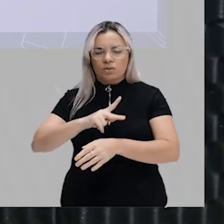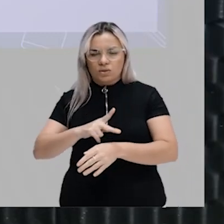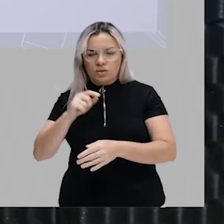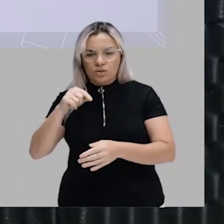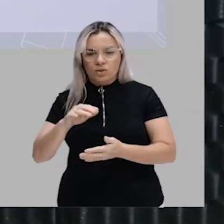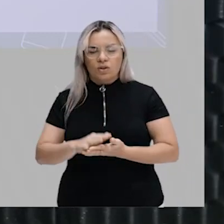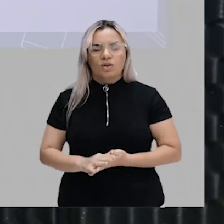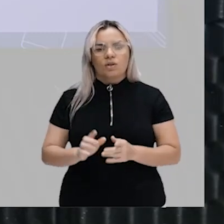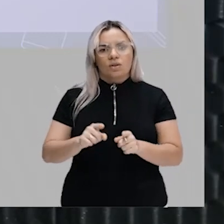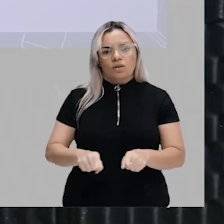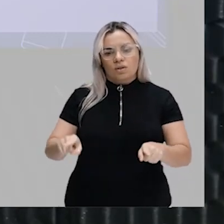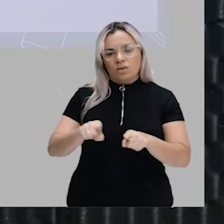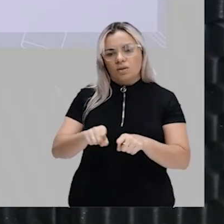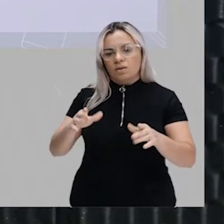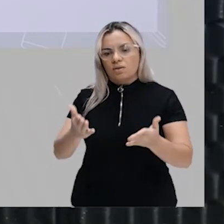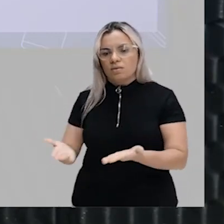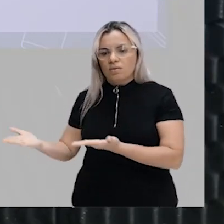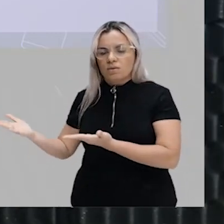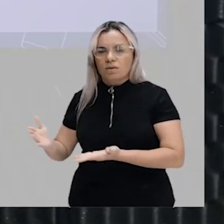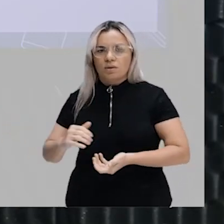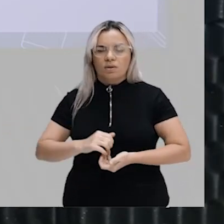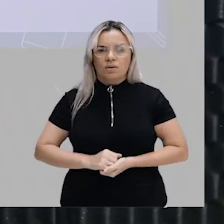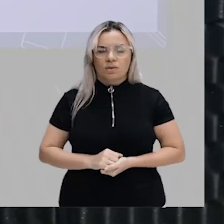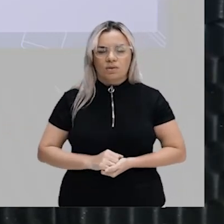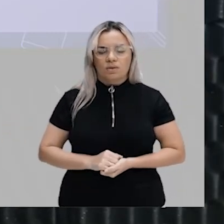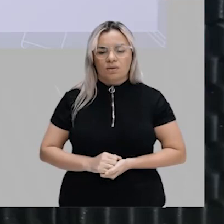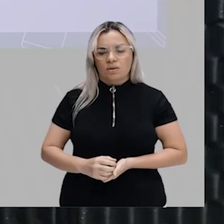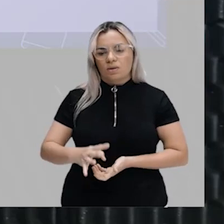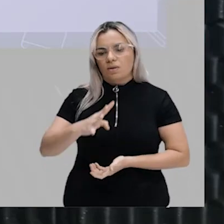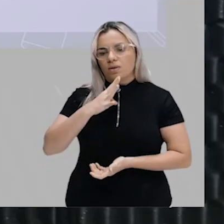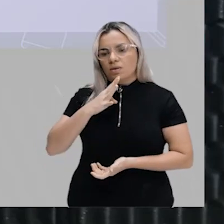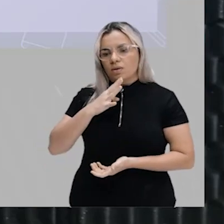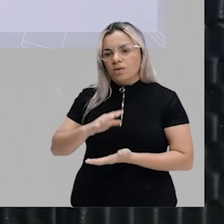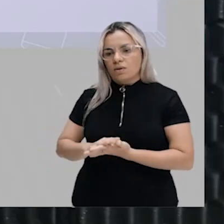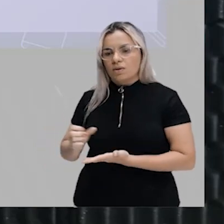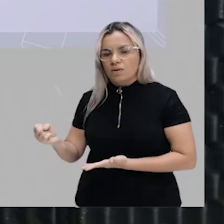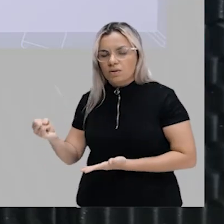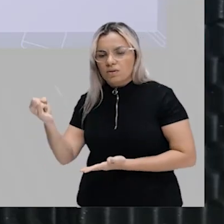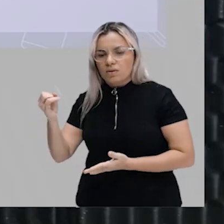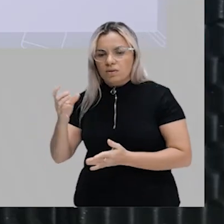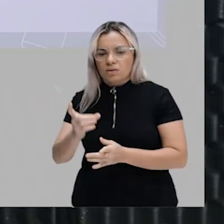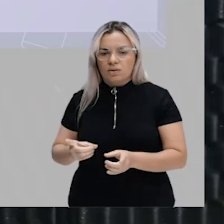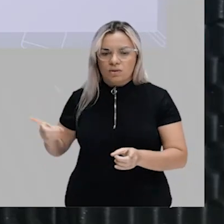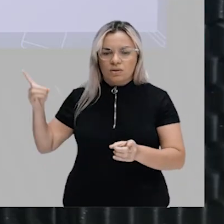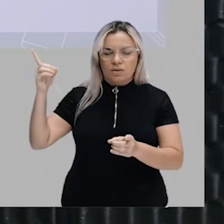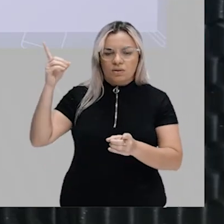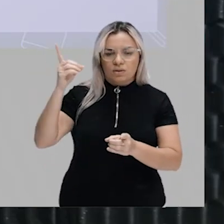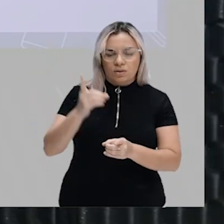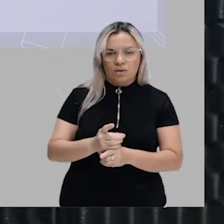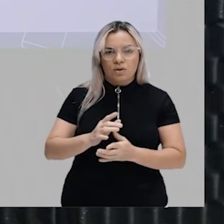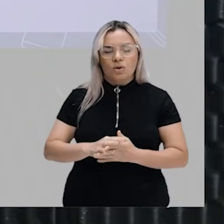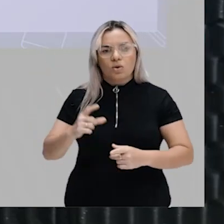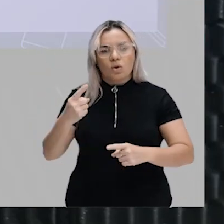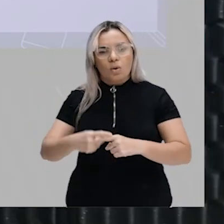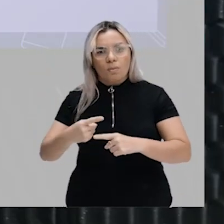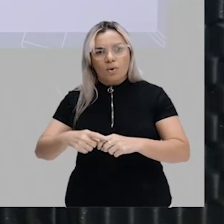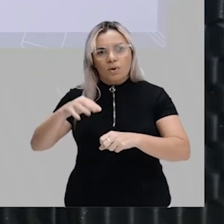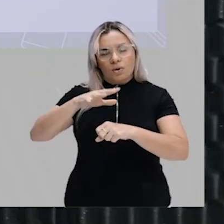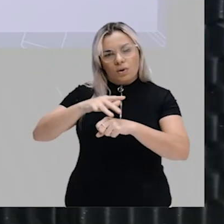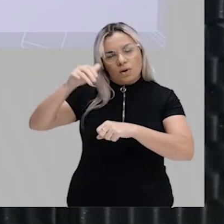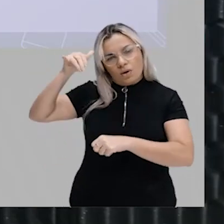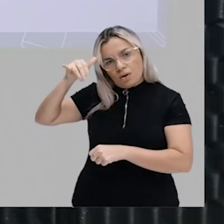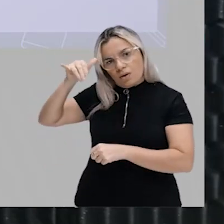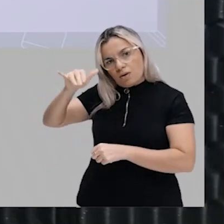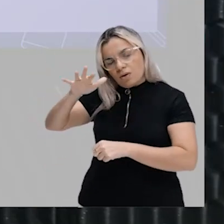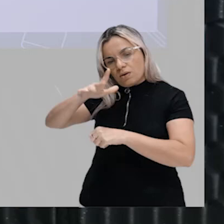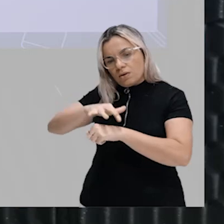tá? Então, ele é reconhecido pelas suas notáveis descobertas das causas e prevenções de doenças.